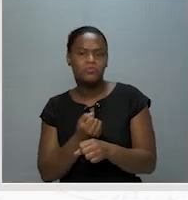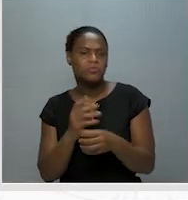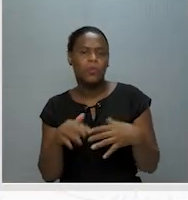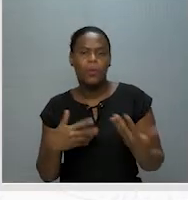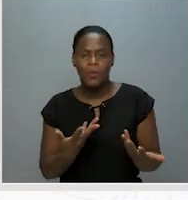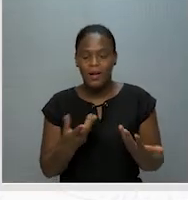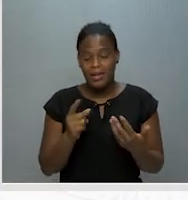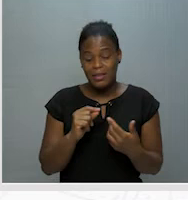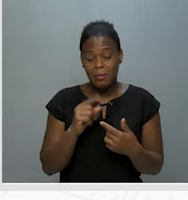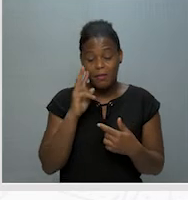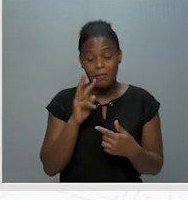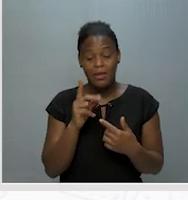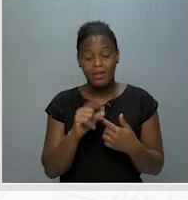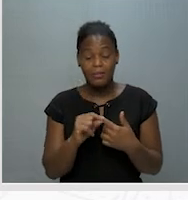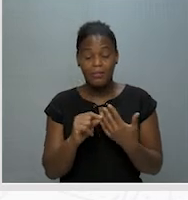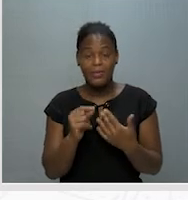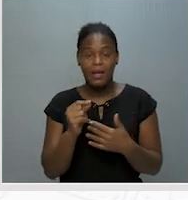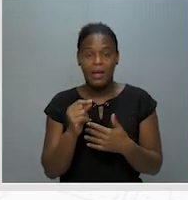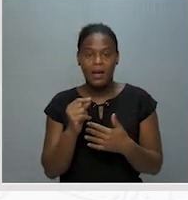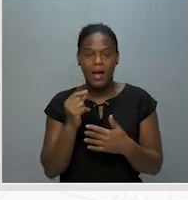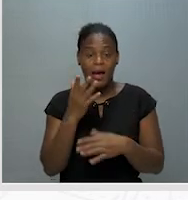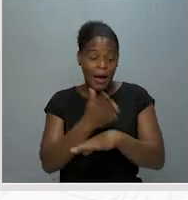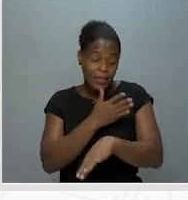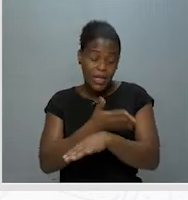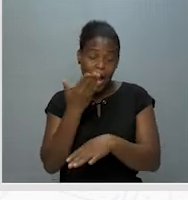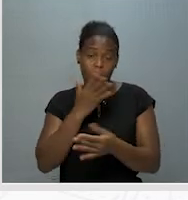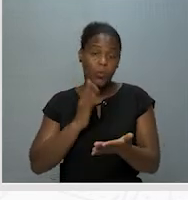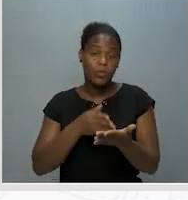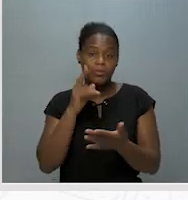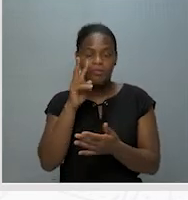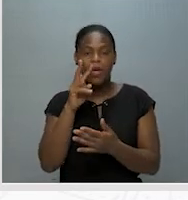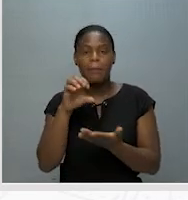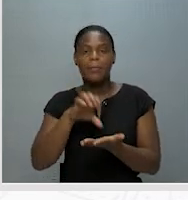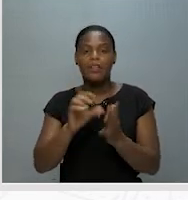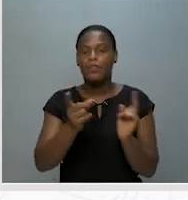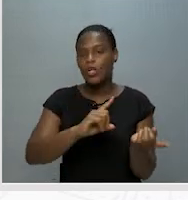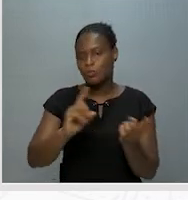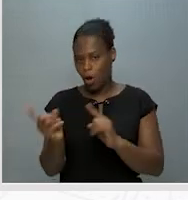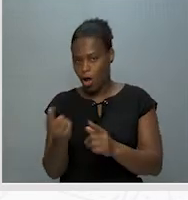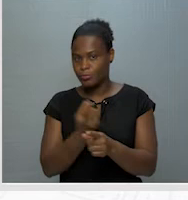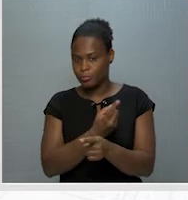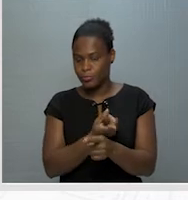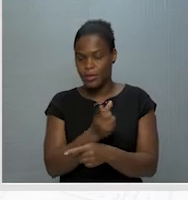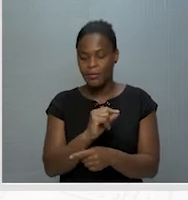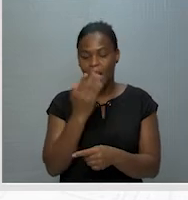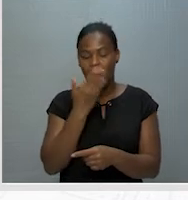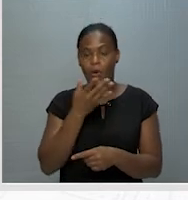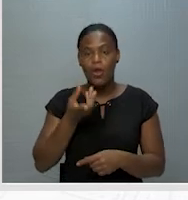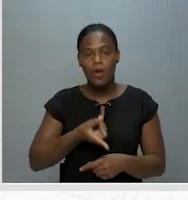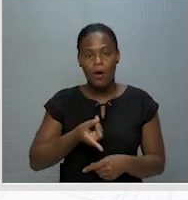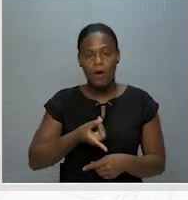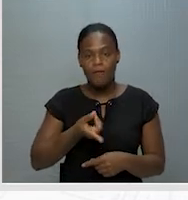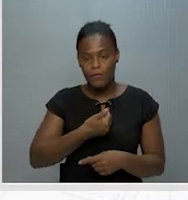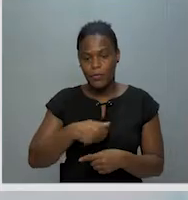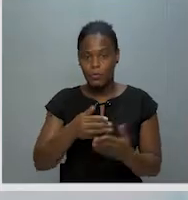e também na antepenúltima aula nós vimos os meios de transporte e na aula 9